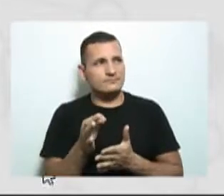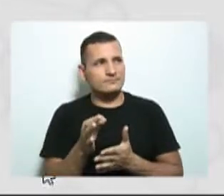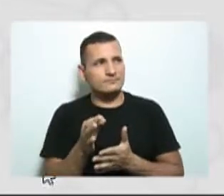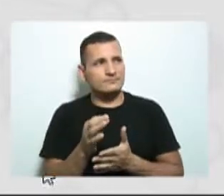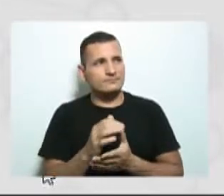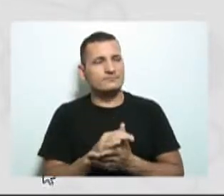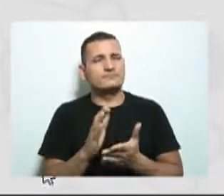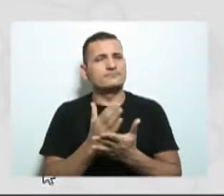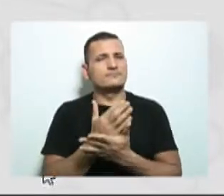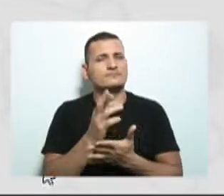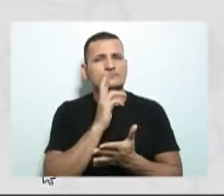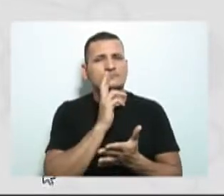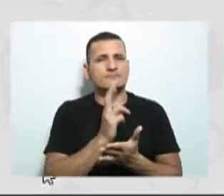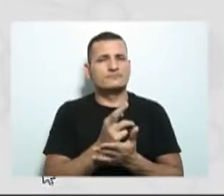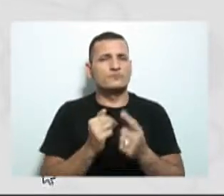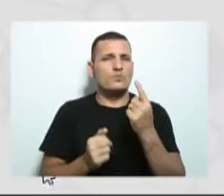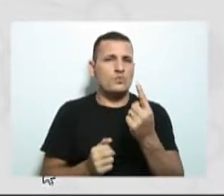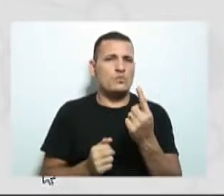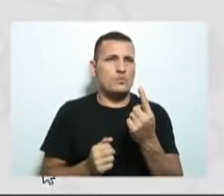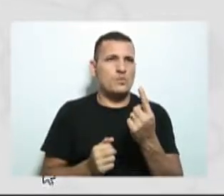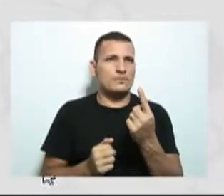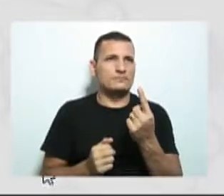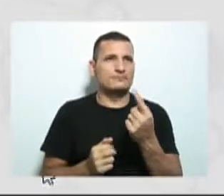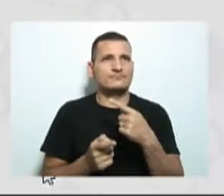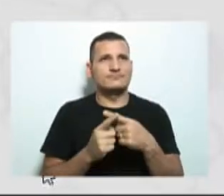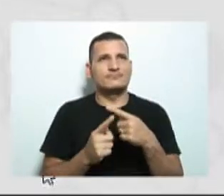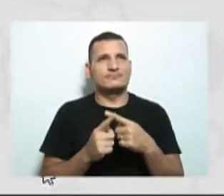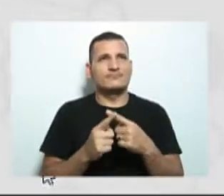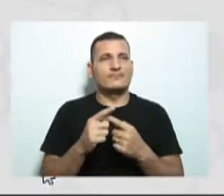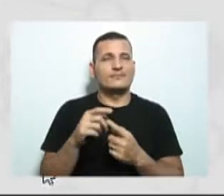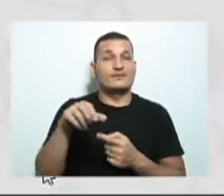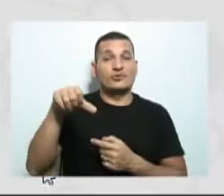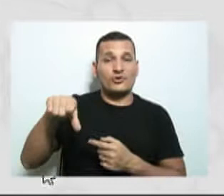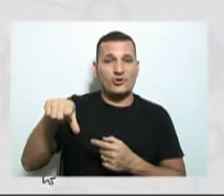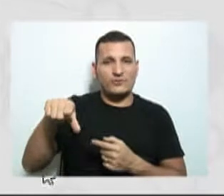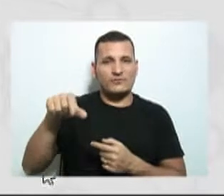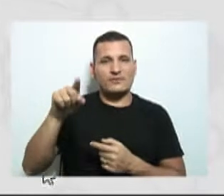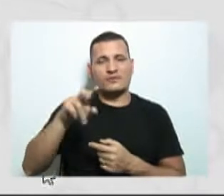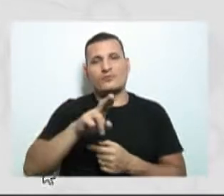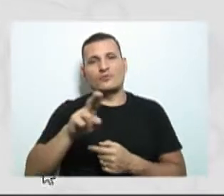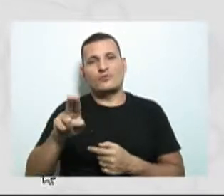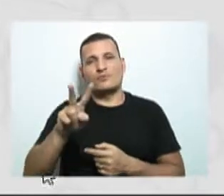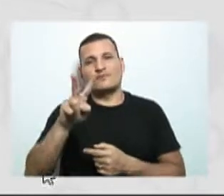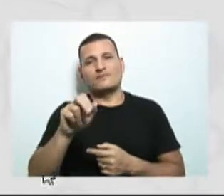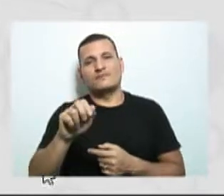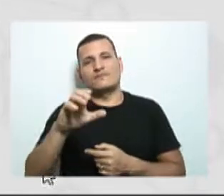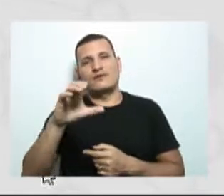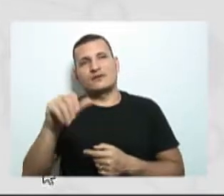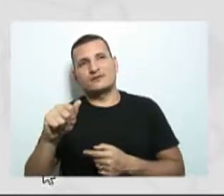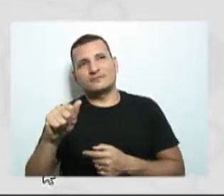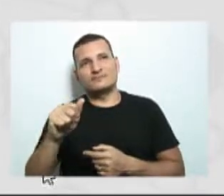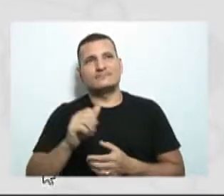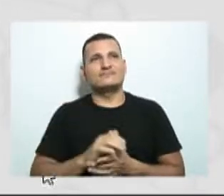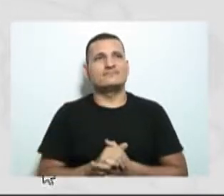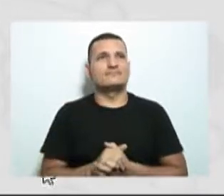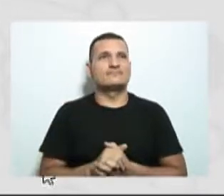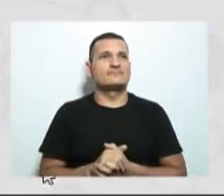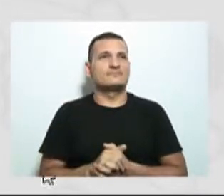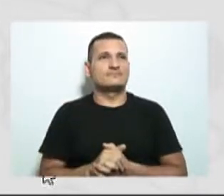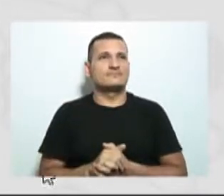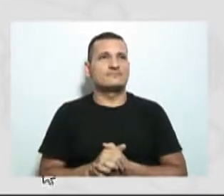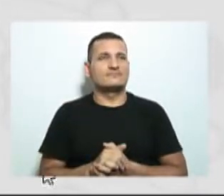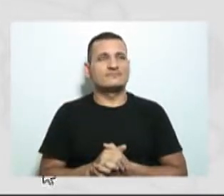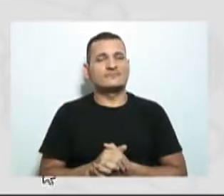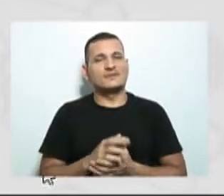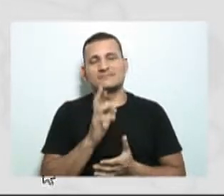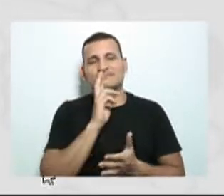pois 9 é o nome da vaca. Entendeu? Ô, meu pai, o povo é criativo, hein? O povo é muito criativo, mas não